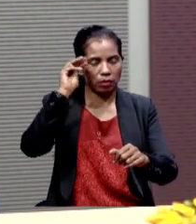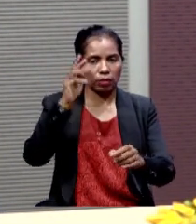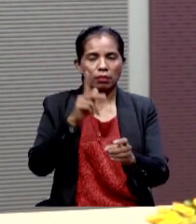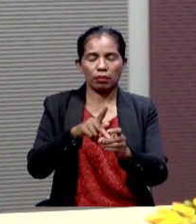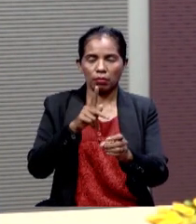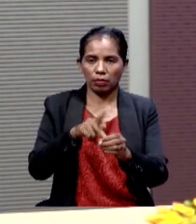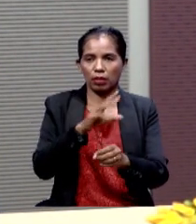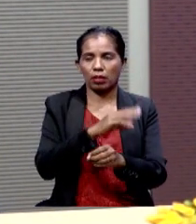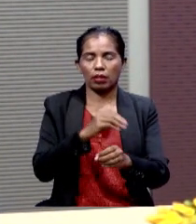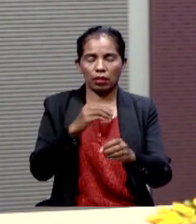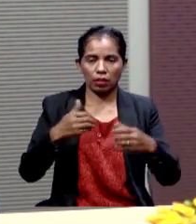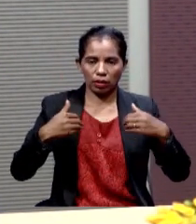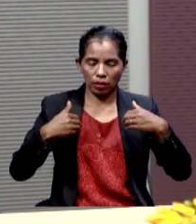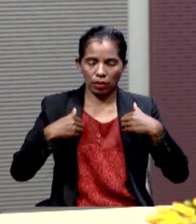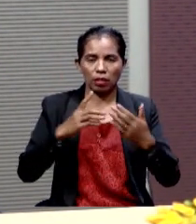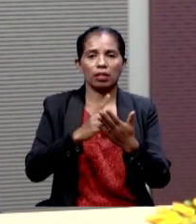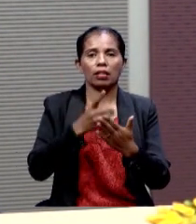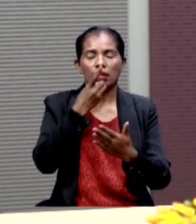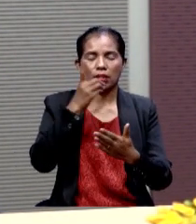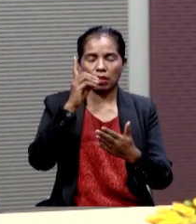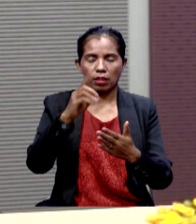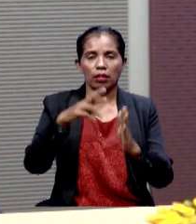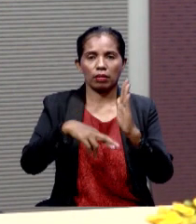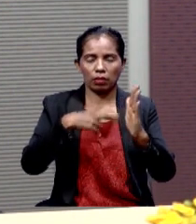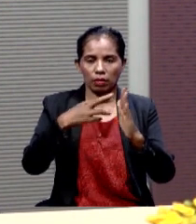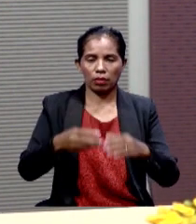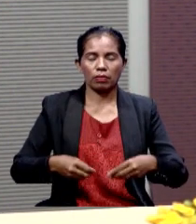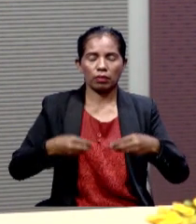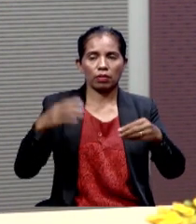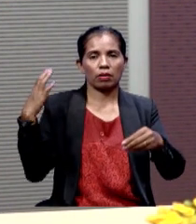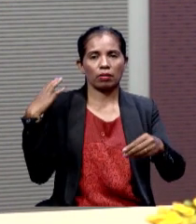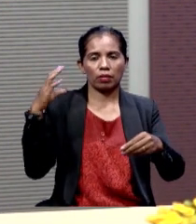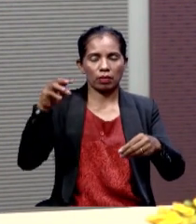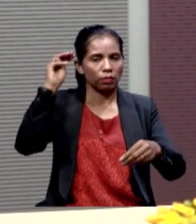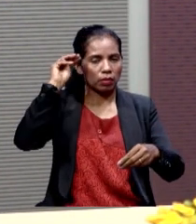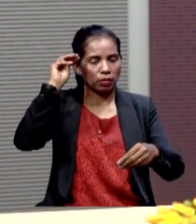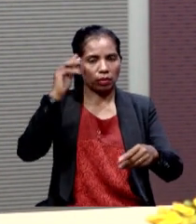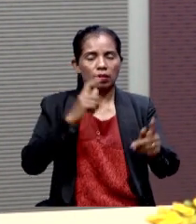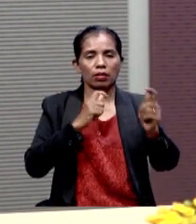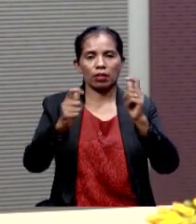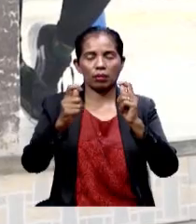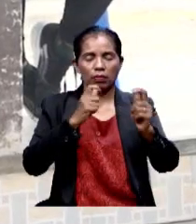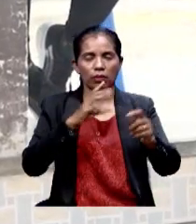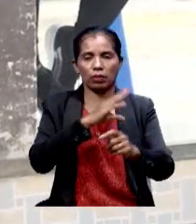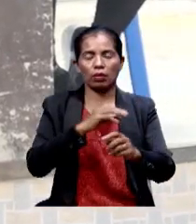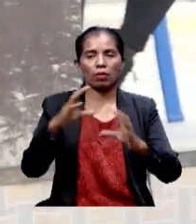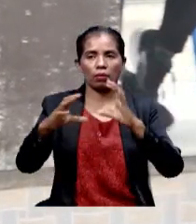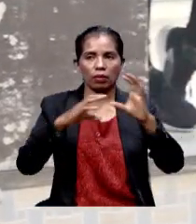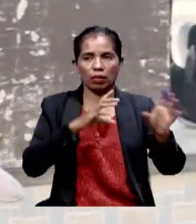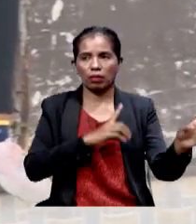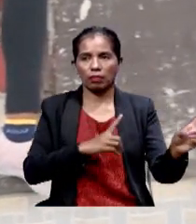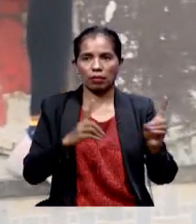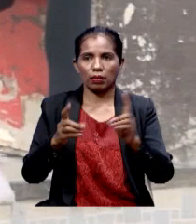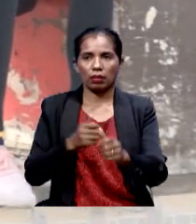e Minerais e a ONA decreto nebe autorregula, entrega ONA competência para o Ministério do Transporte e Comunicação ato implementa